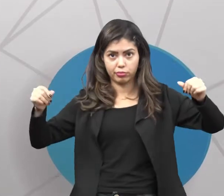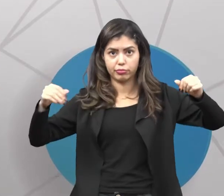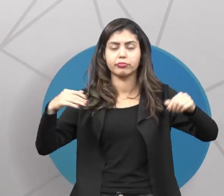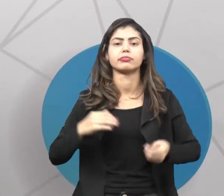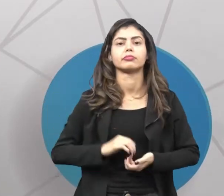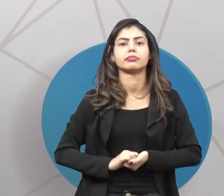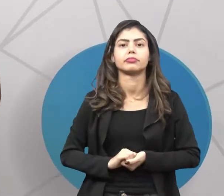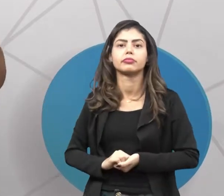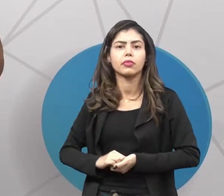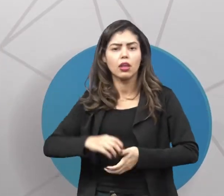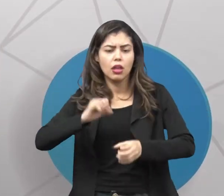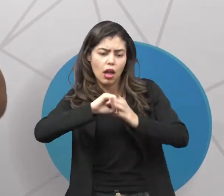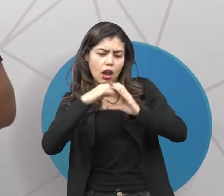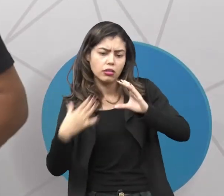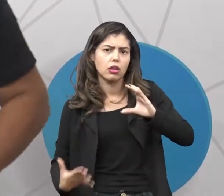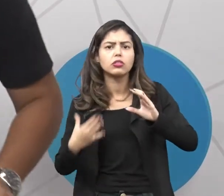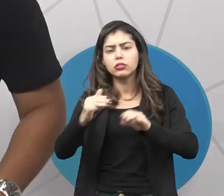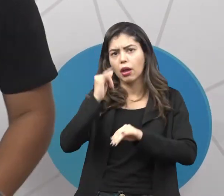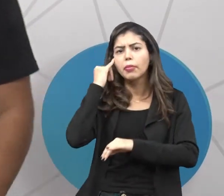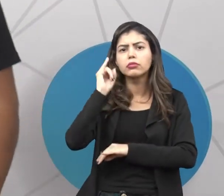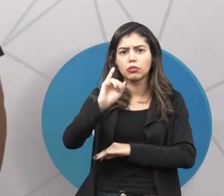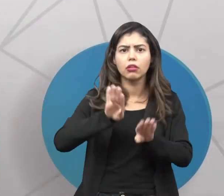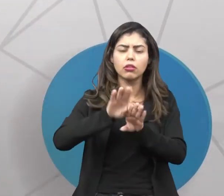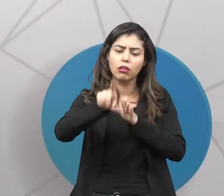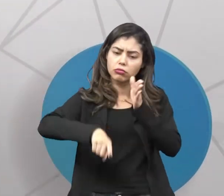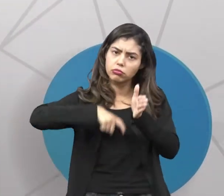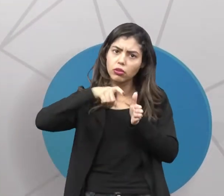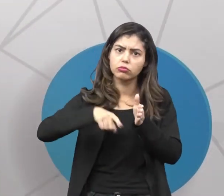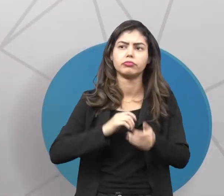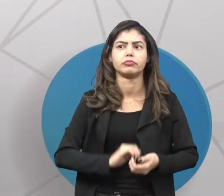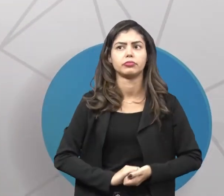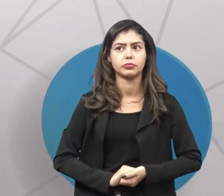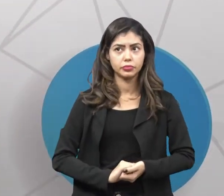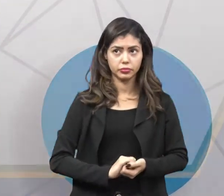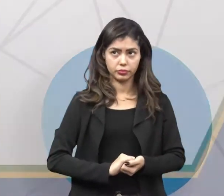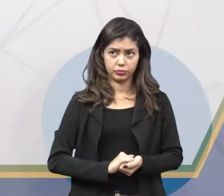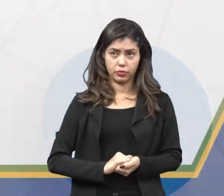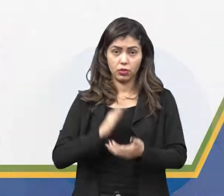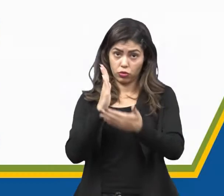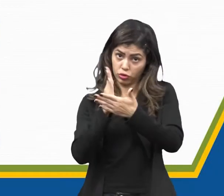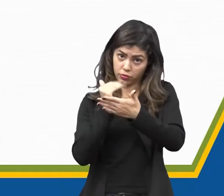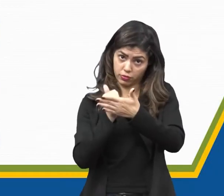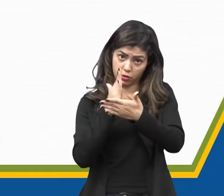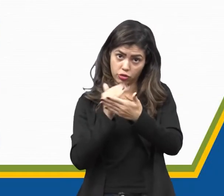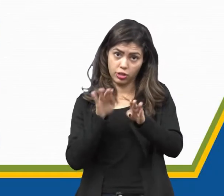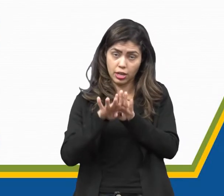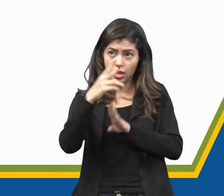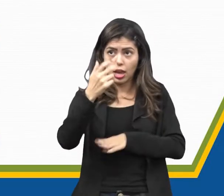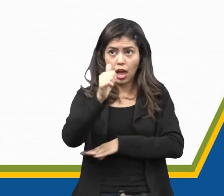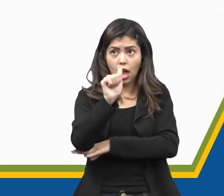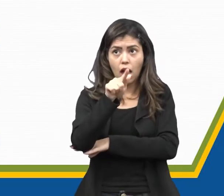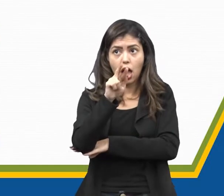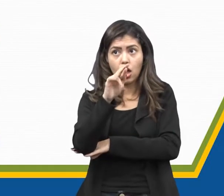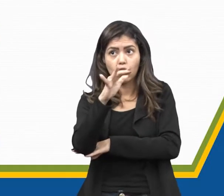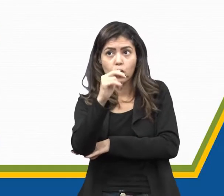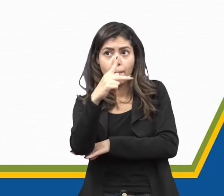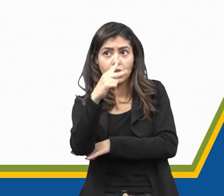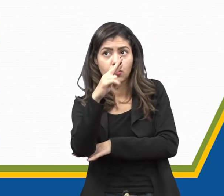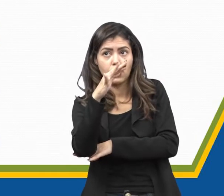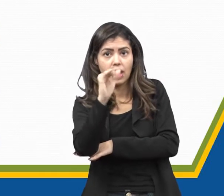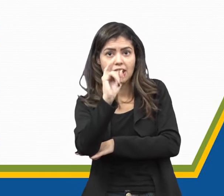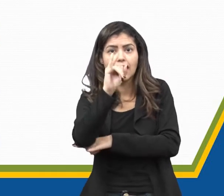com essas características para a ideia do agronegócio. Ela é dividida em agropecuária intensiva e